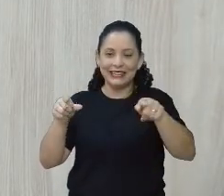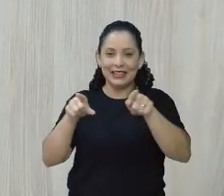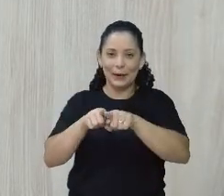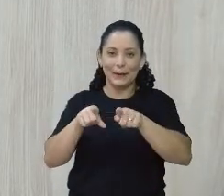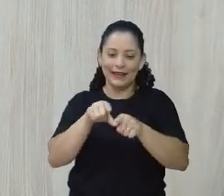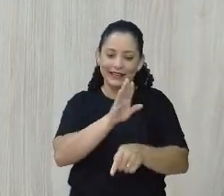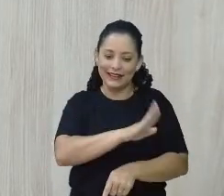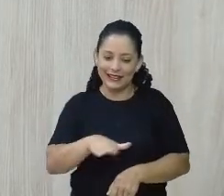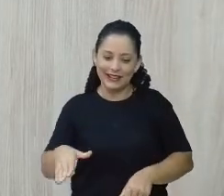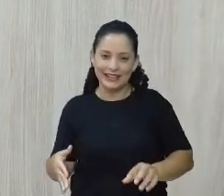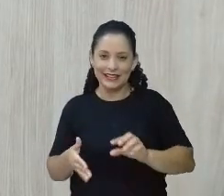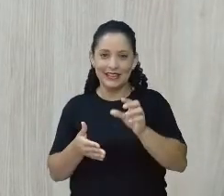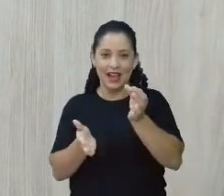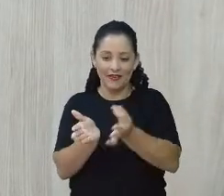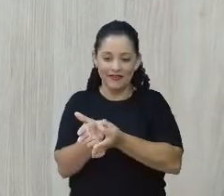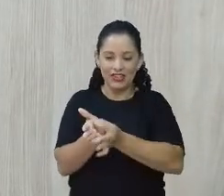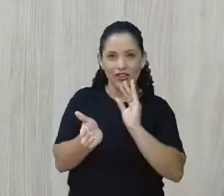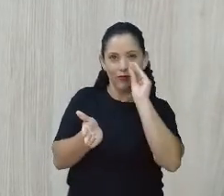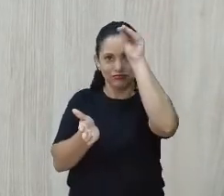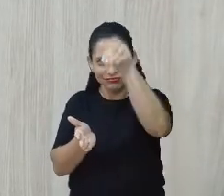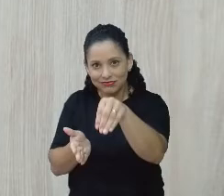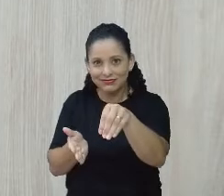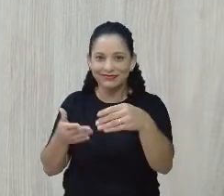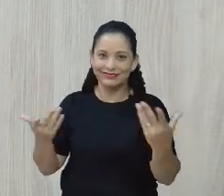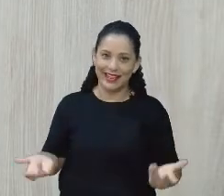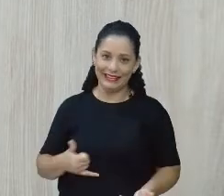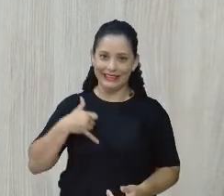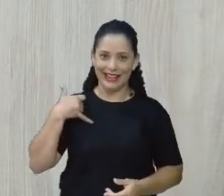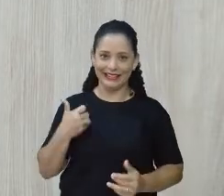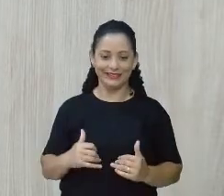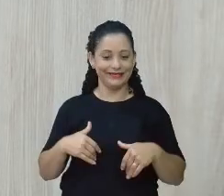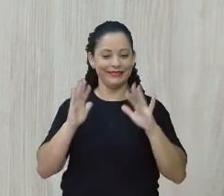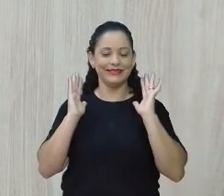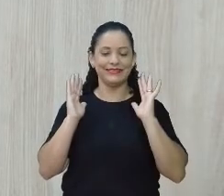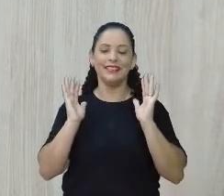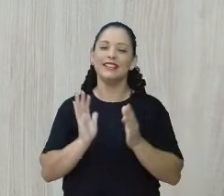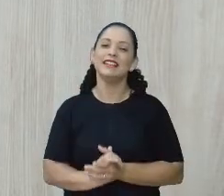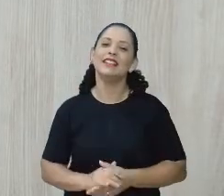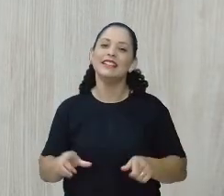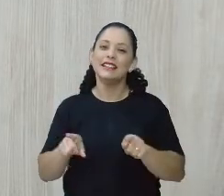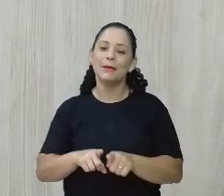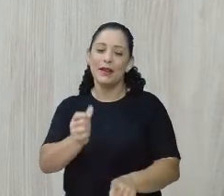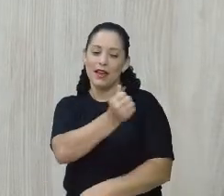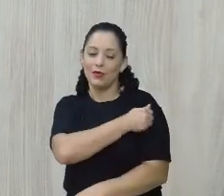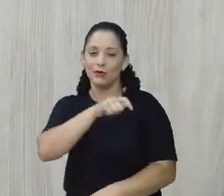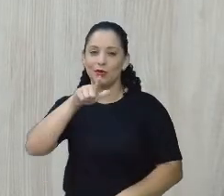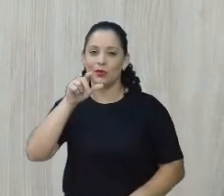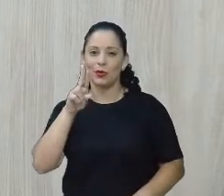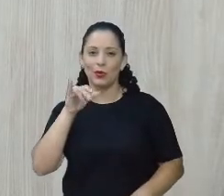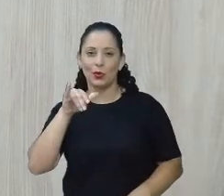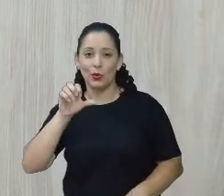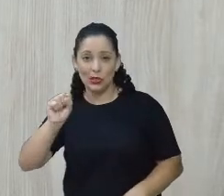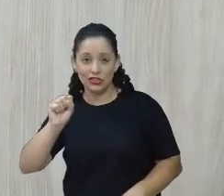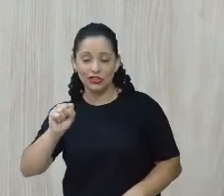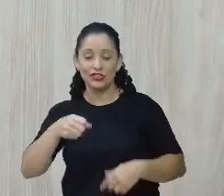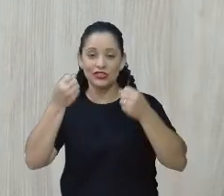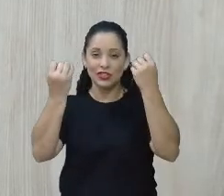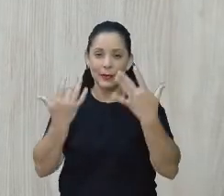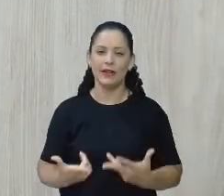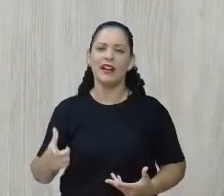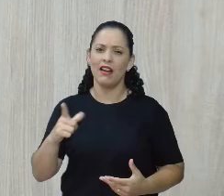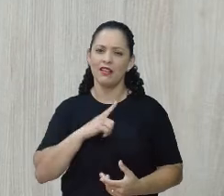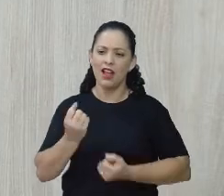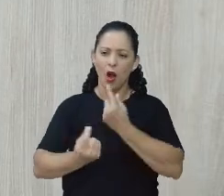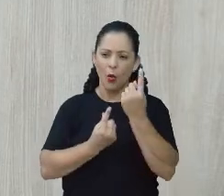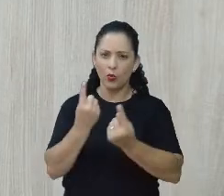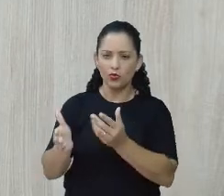A idade já sendo denunciada. Luiz, inclusive, informa que ainda temos alguns orelhões em alguns pontos